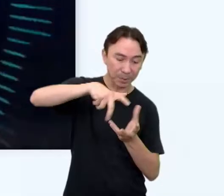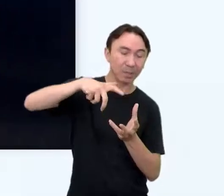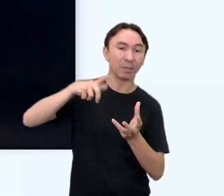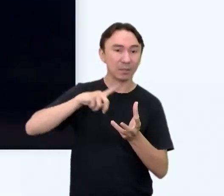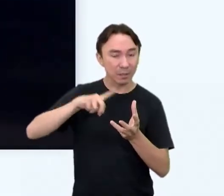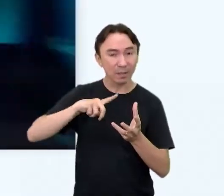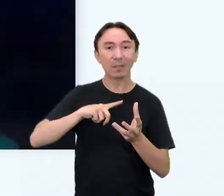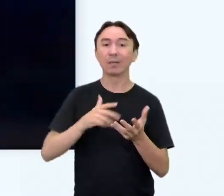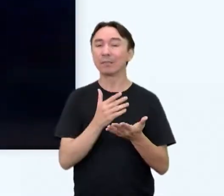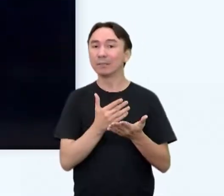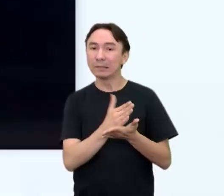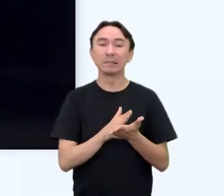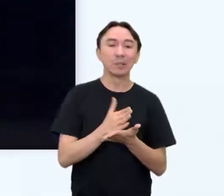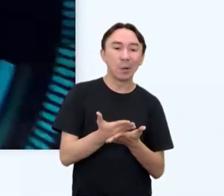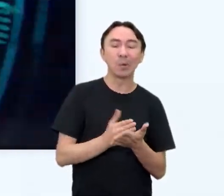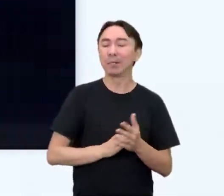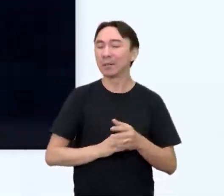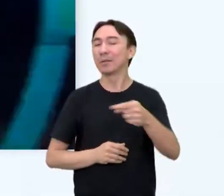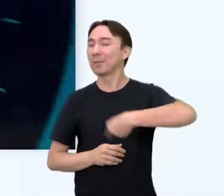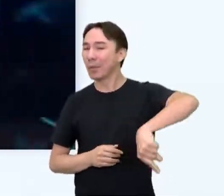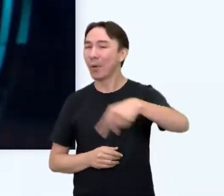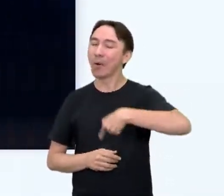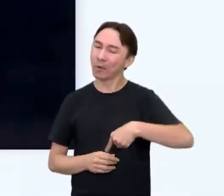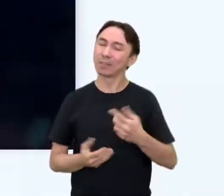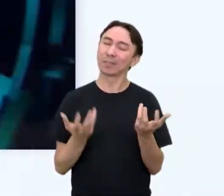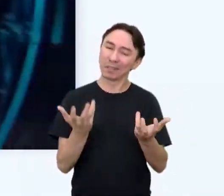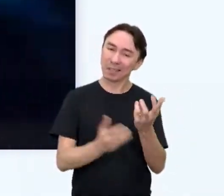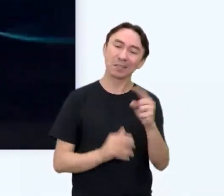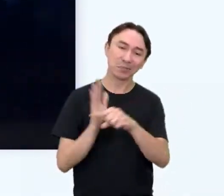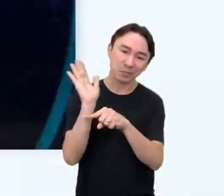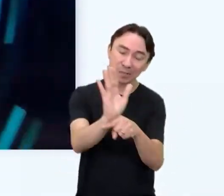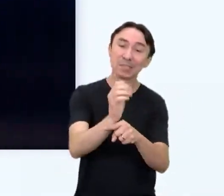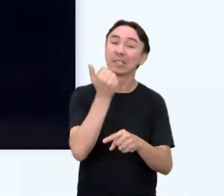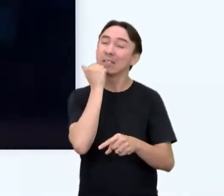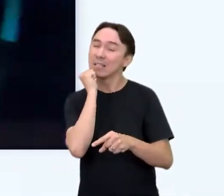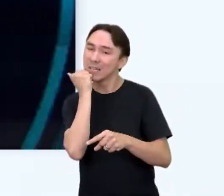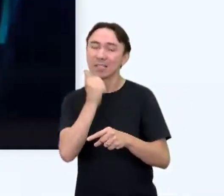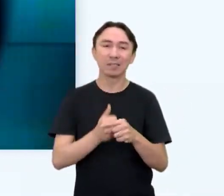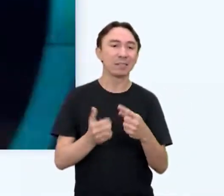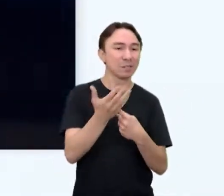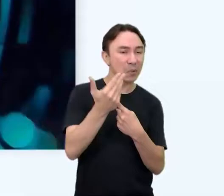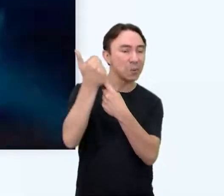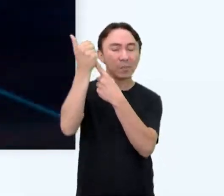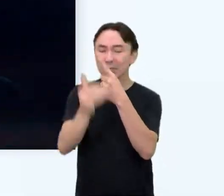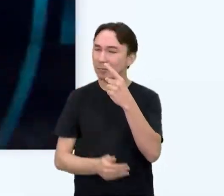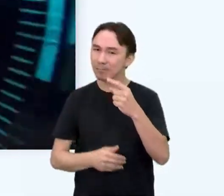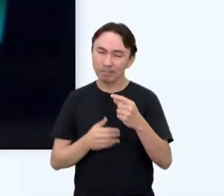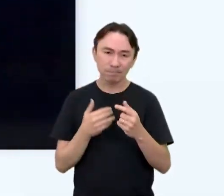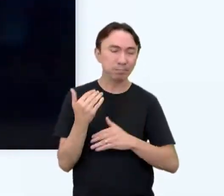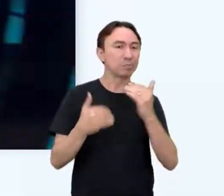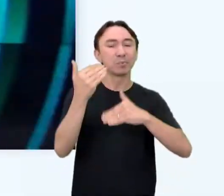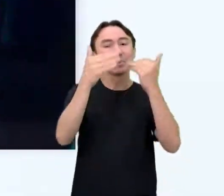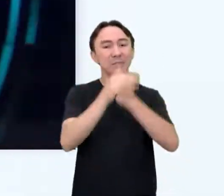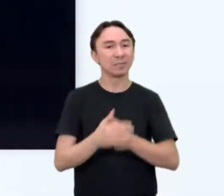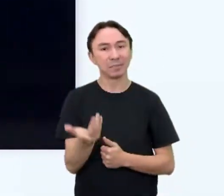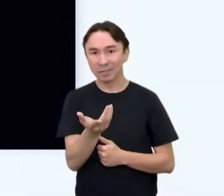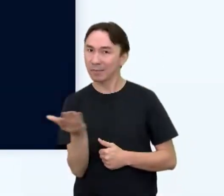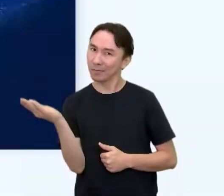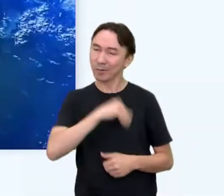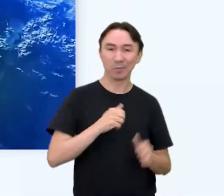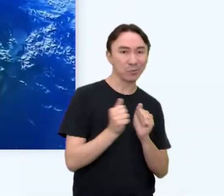nossa missão aqui é te levar pelo universo da ciência e tecnologia no país. E se você já estiver pronto, vamos